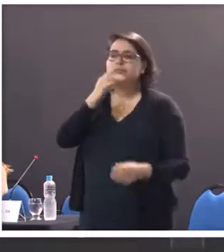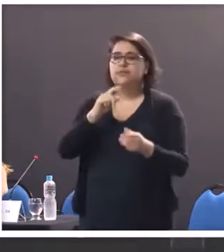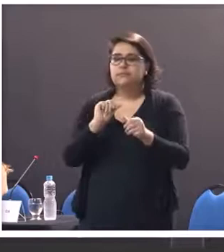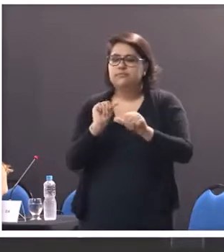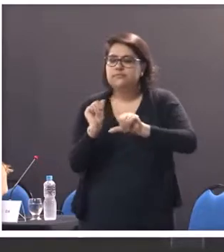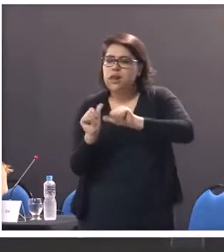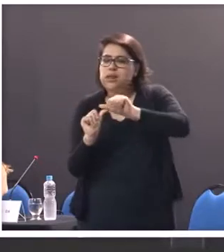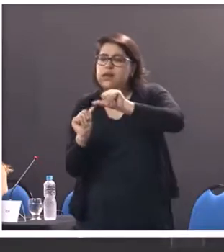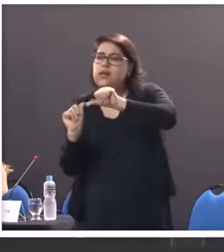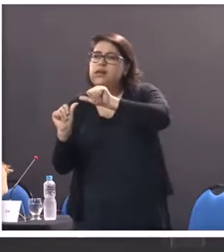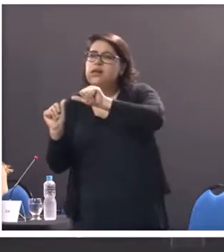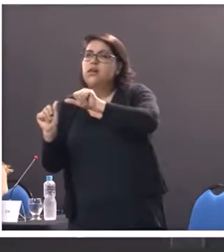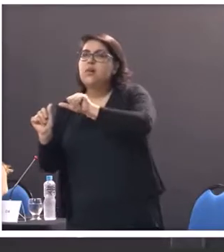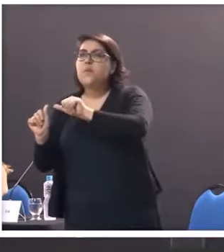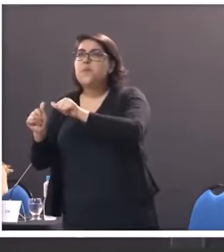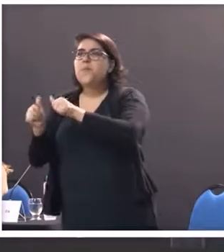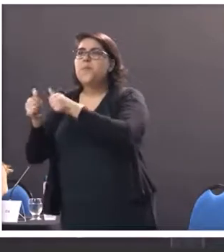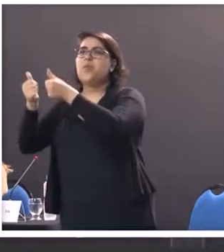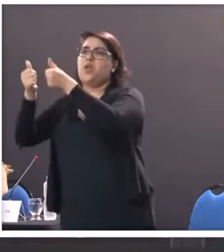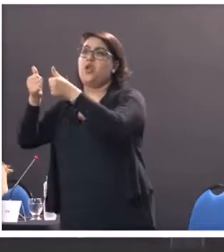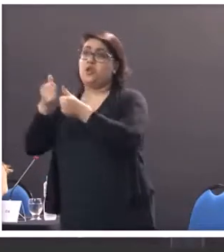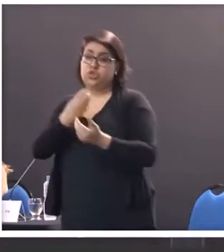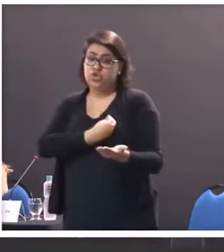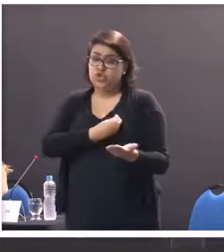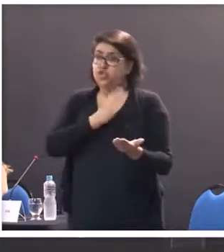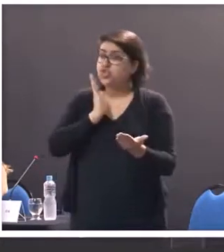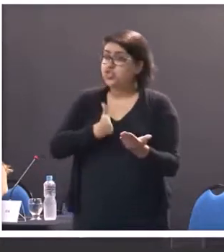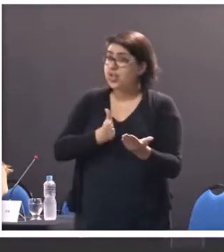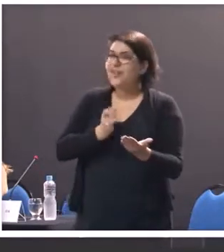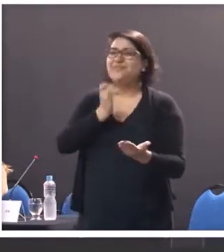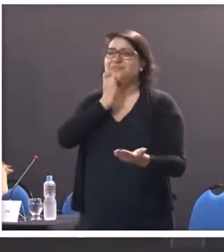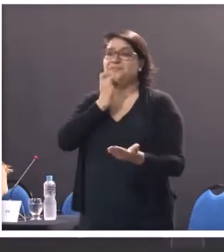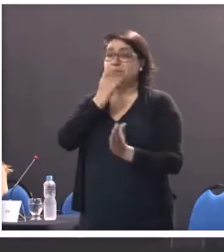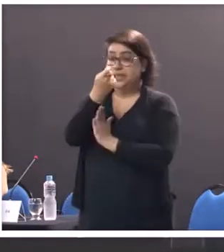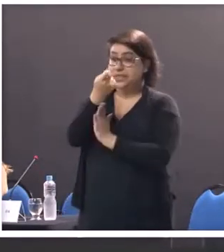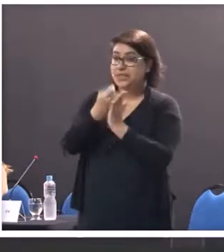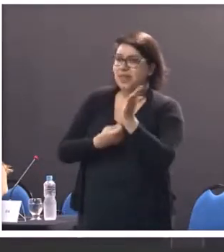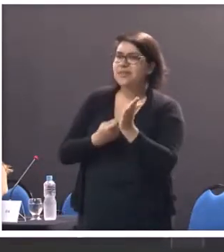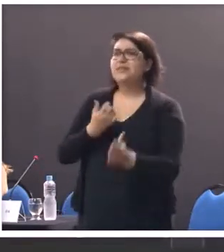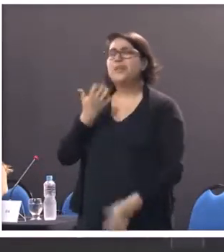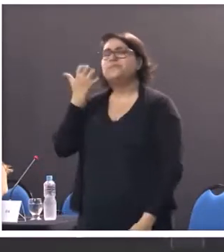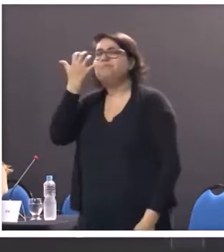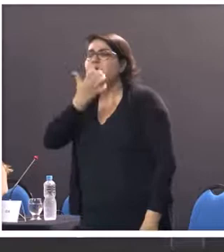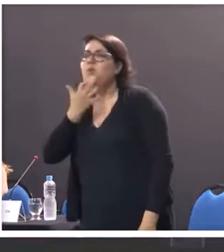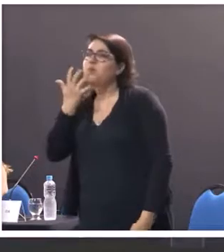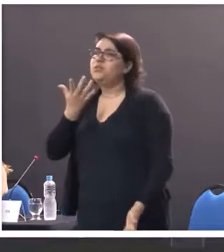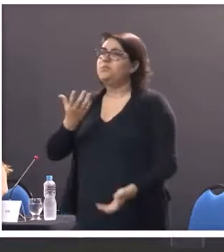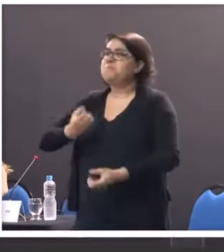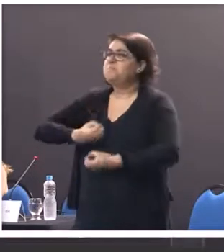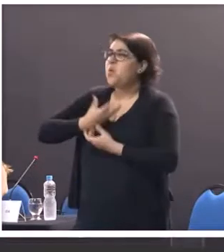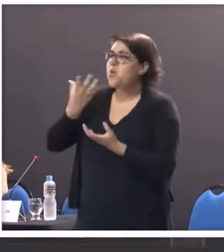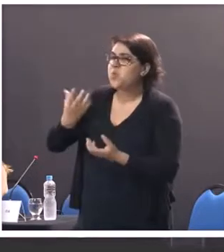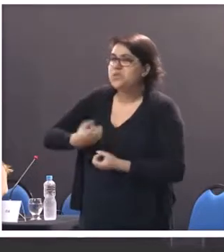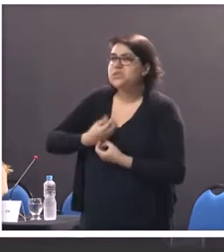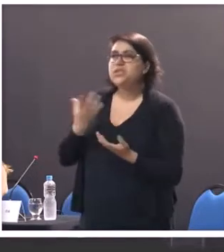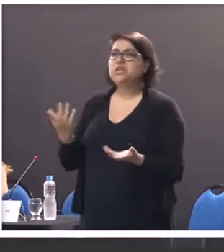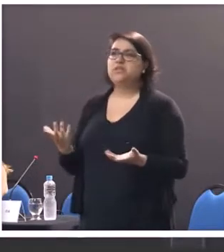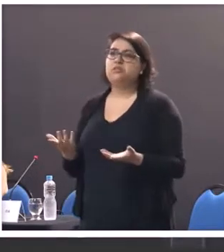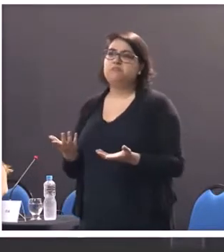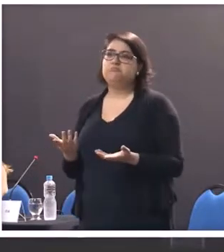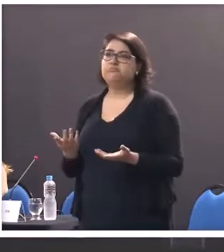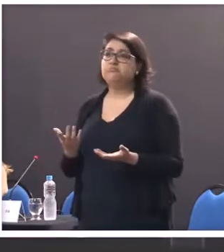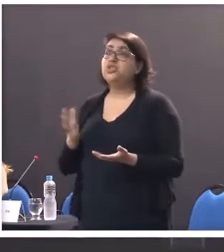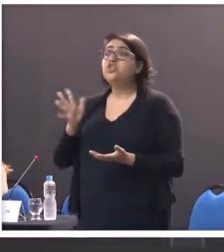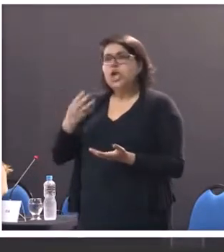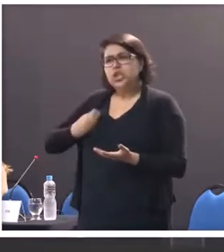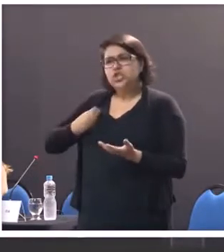melhoria de algo que já existe. Então você vai pegar um texto, uma música, uma poesia